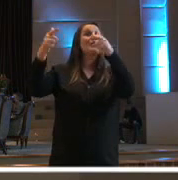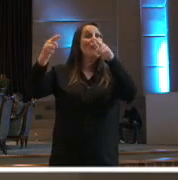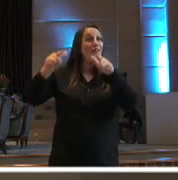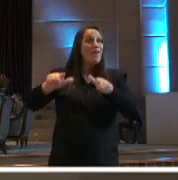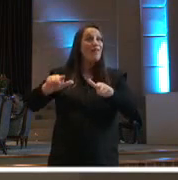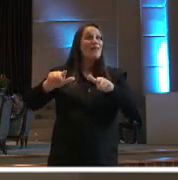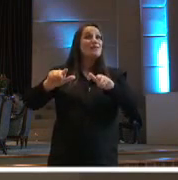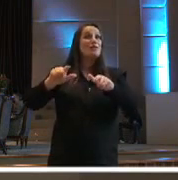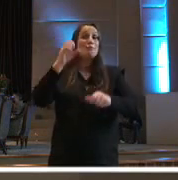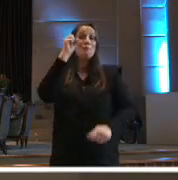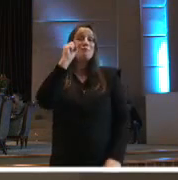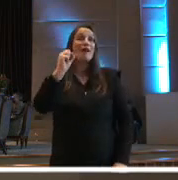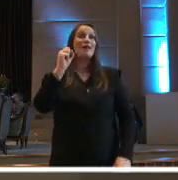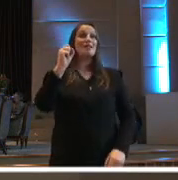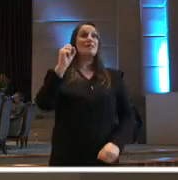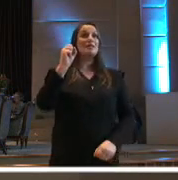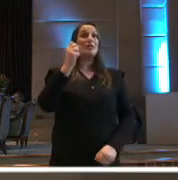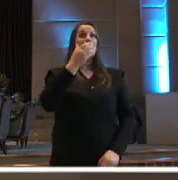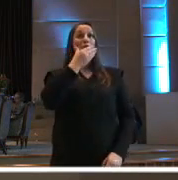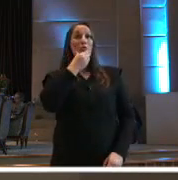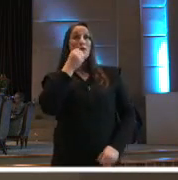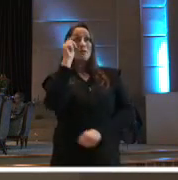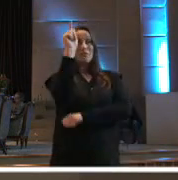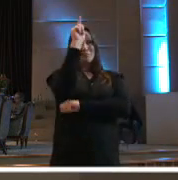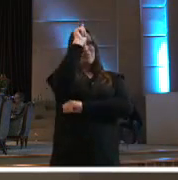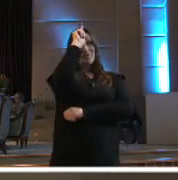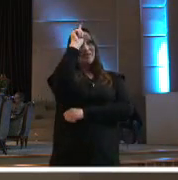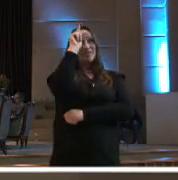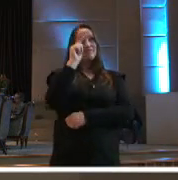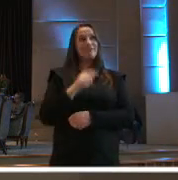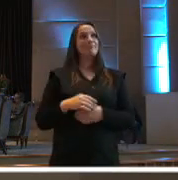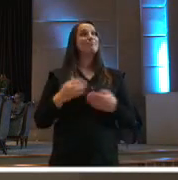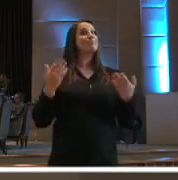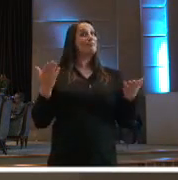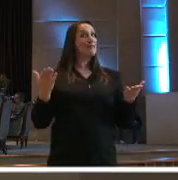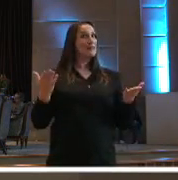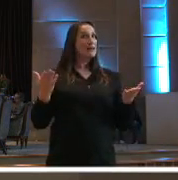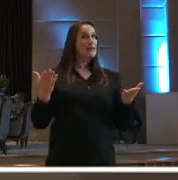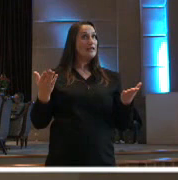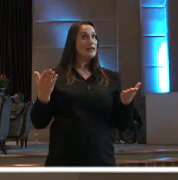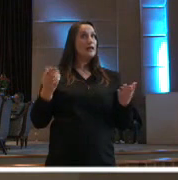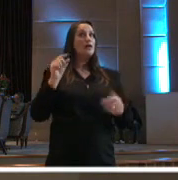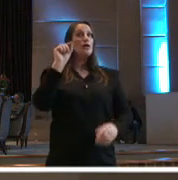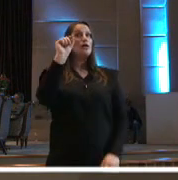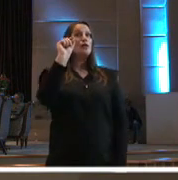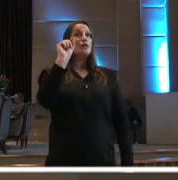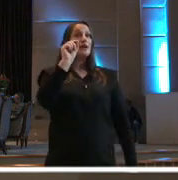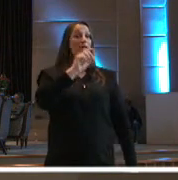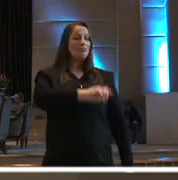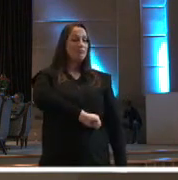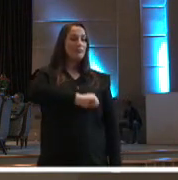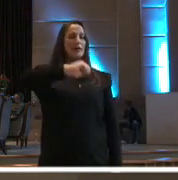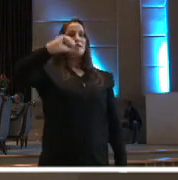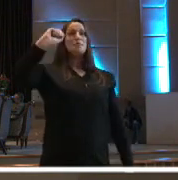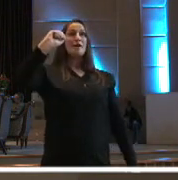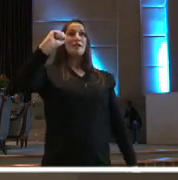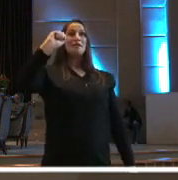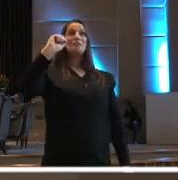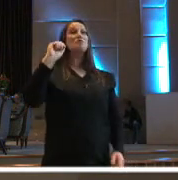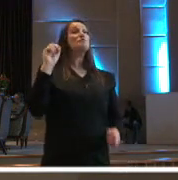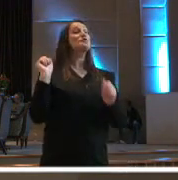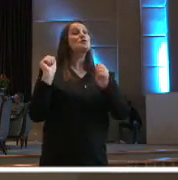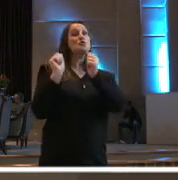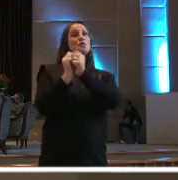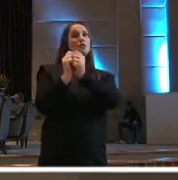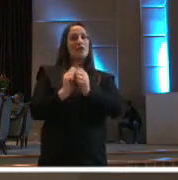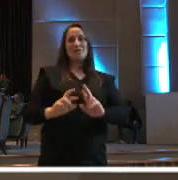do gigante Golias. E o que ele está levando nessa viagem? A espada de Golias. E a espada de Golias era